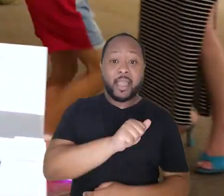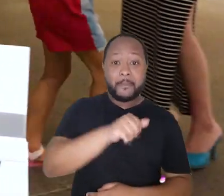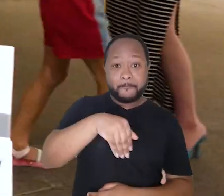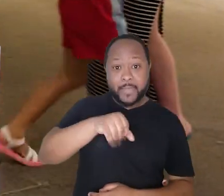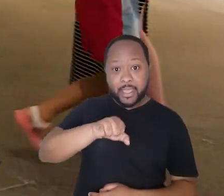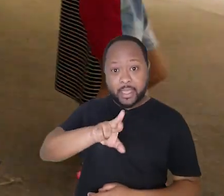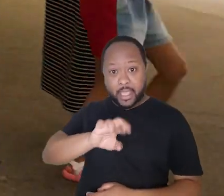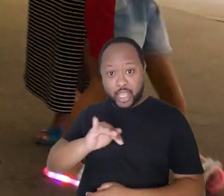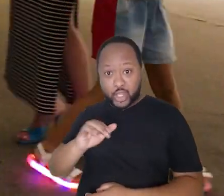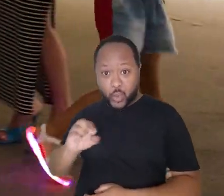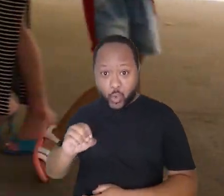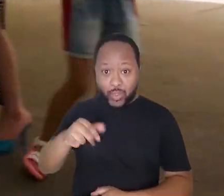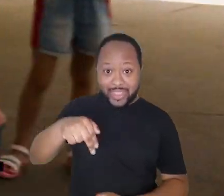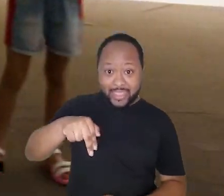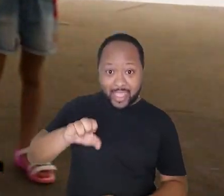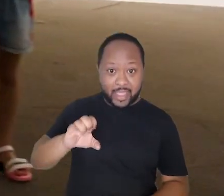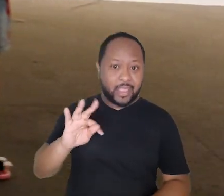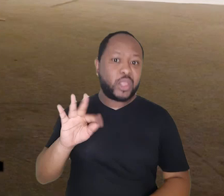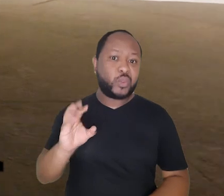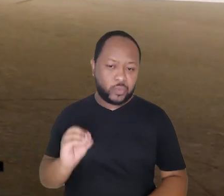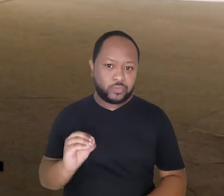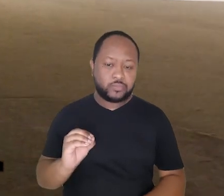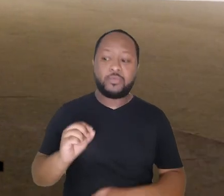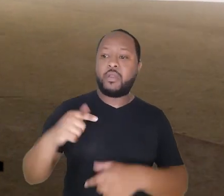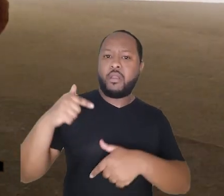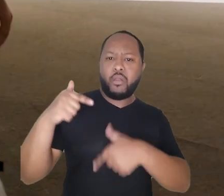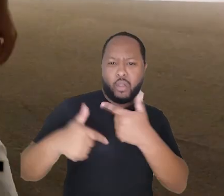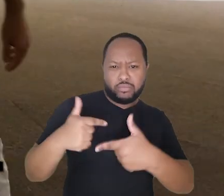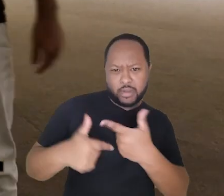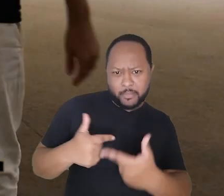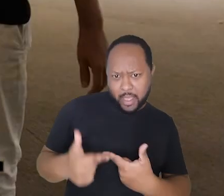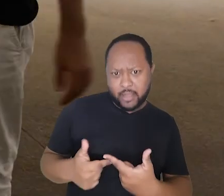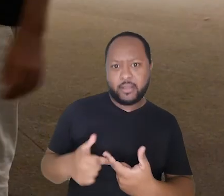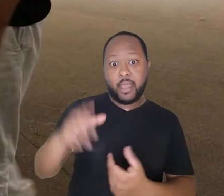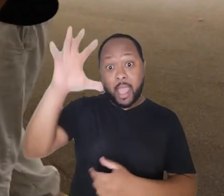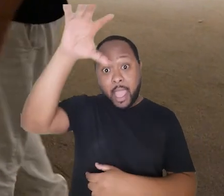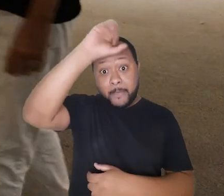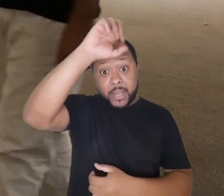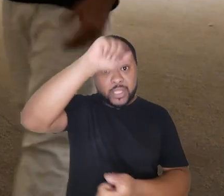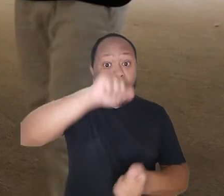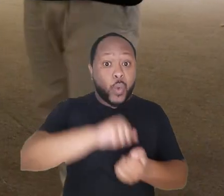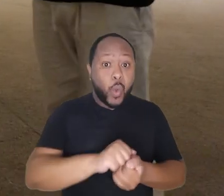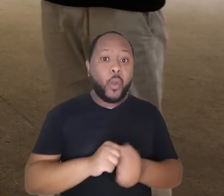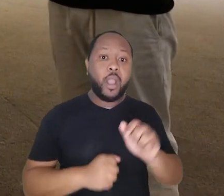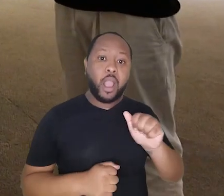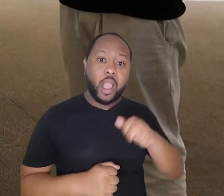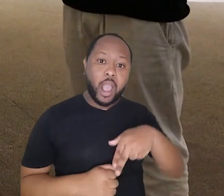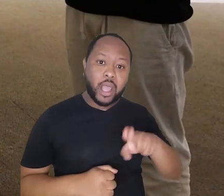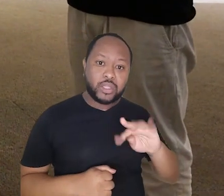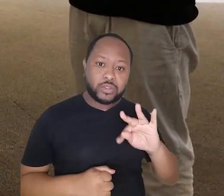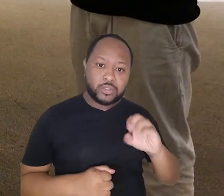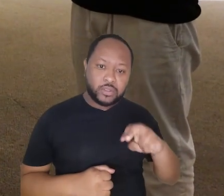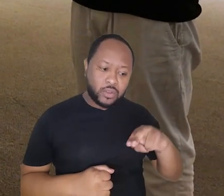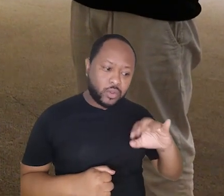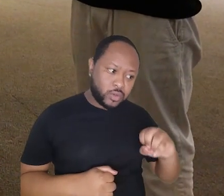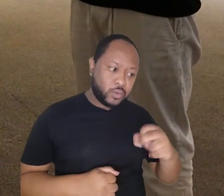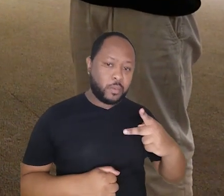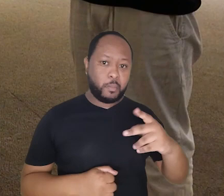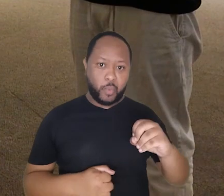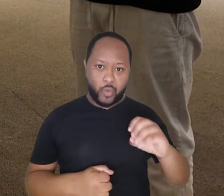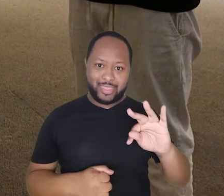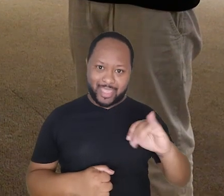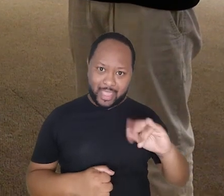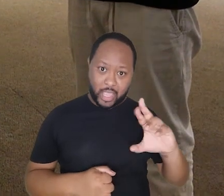Um trabalho de cerâmica que ele aprendeu, por sua vez também, com o Antônio Poteiro. O Antônio Poteiro, ele passa